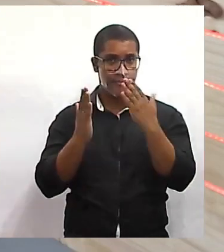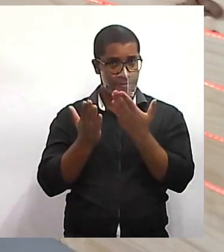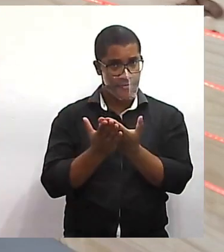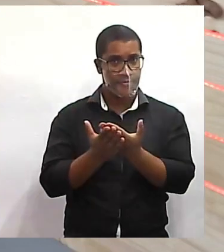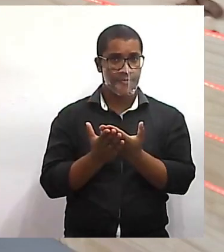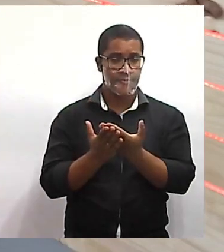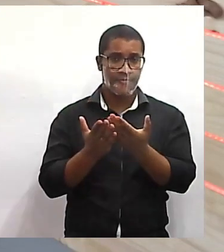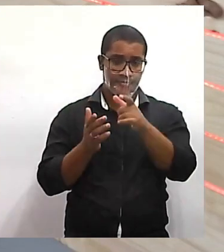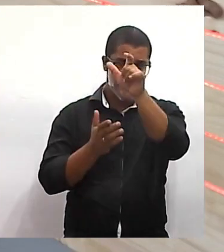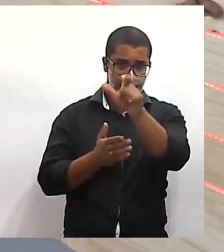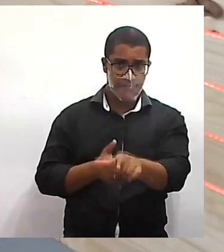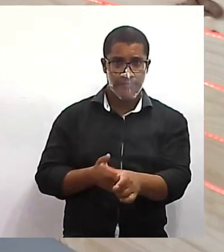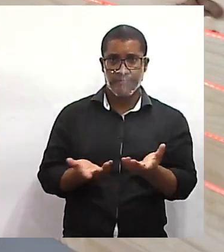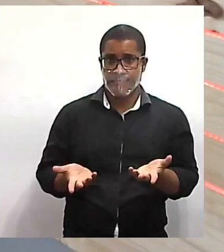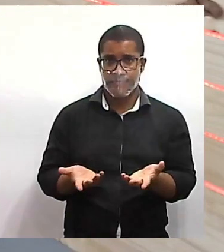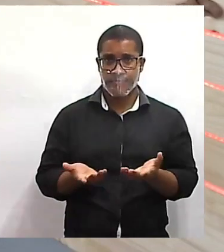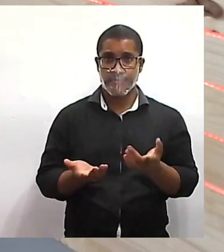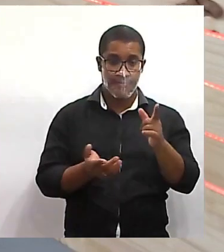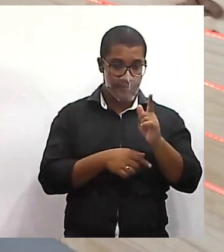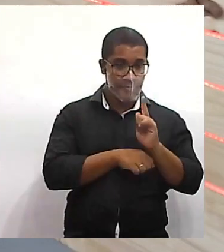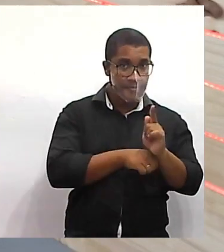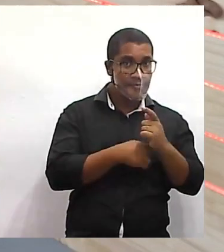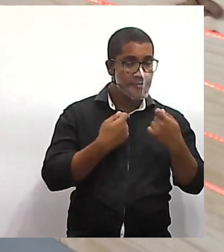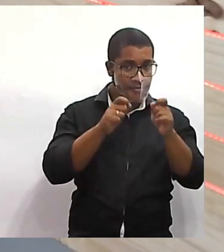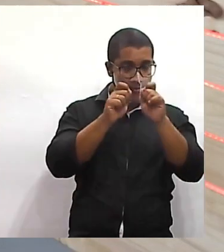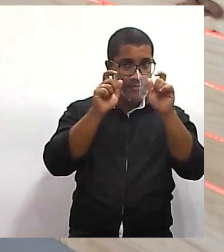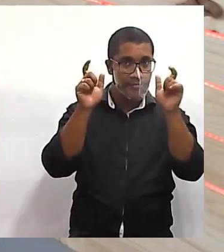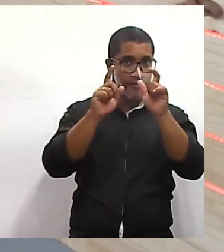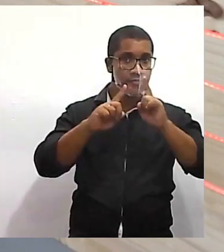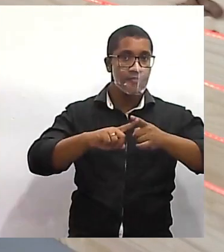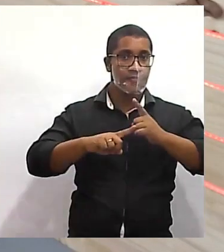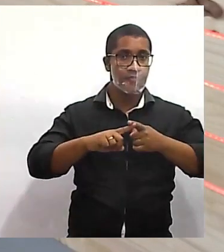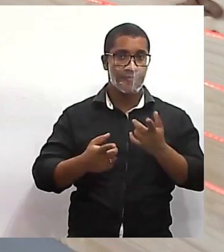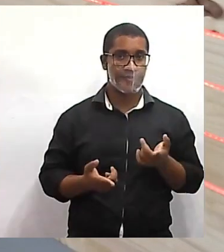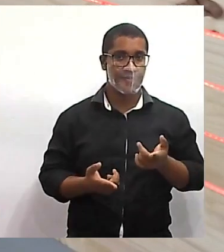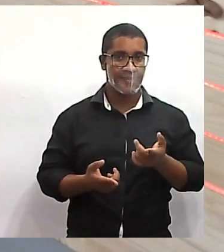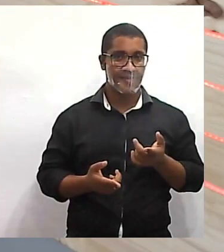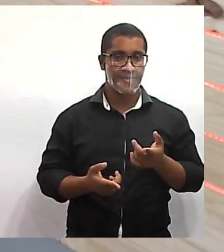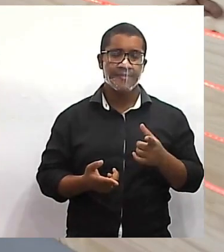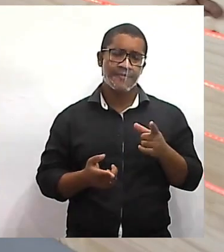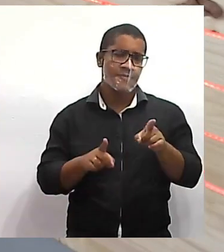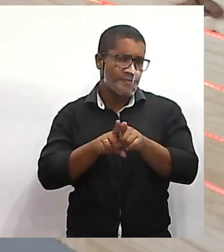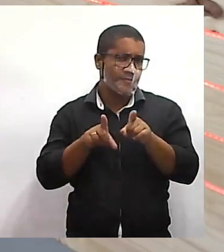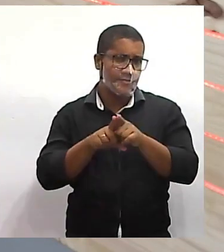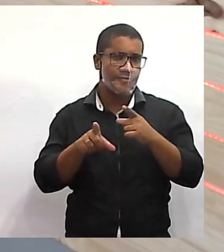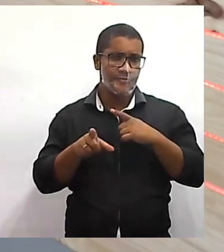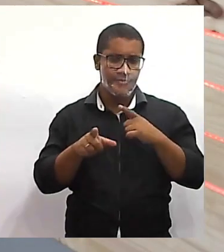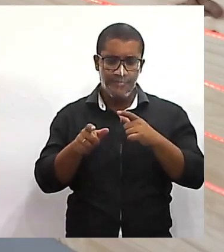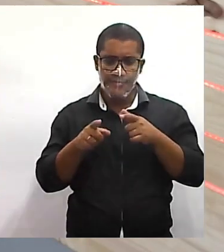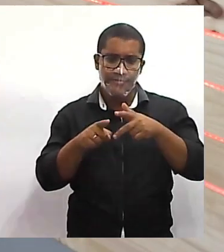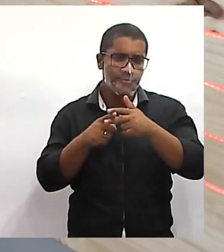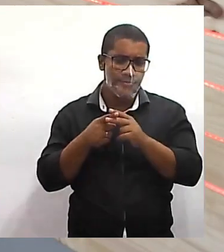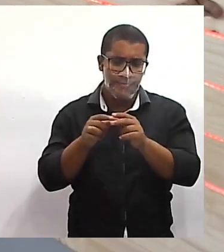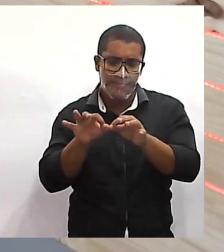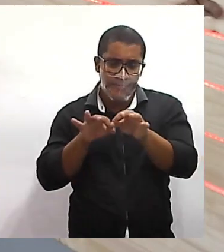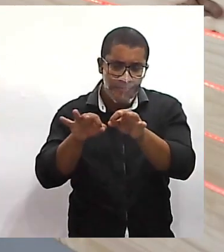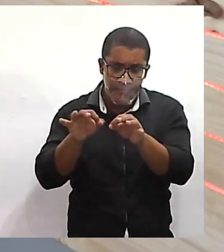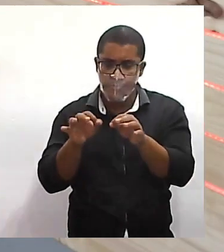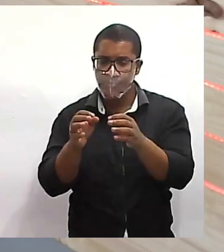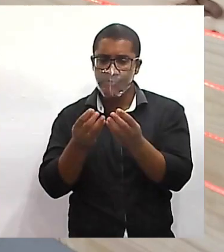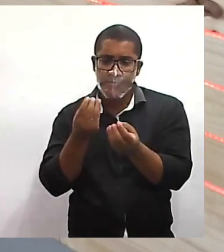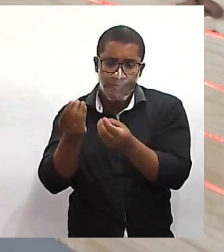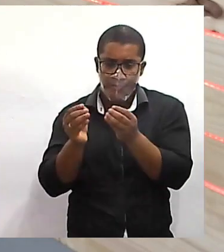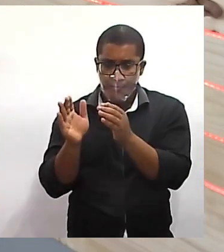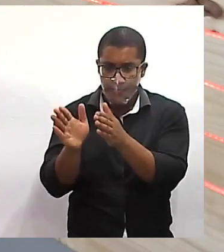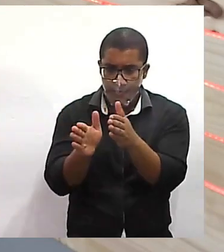o gestor deve estar muito ligado na questão também da manutenção desse material,